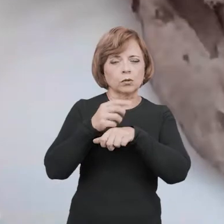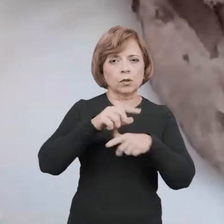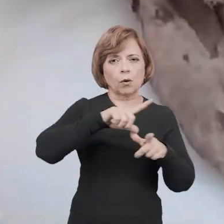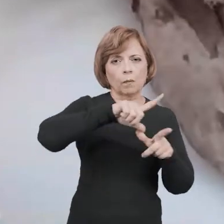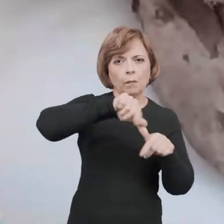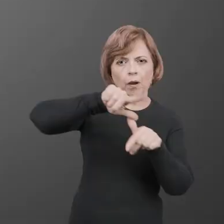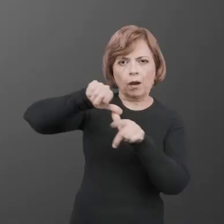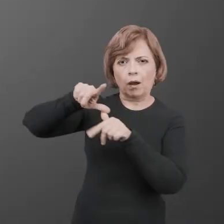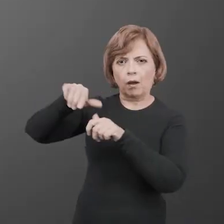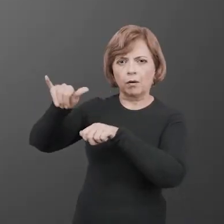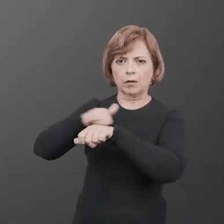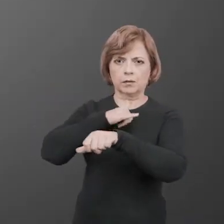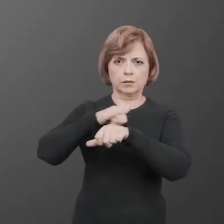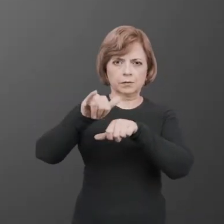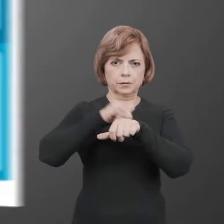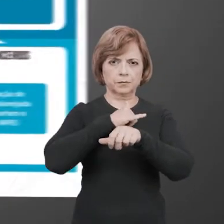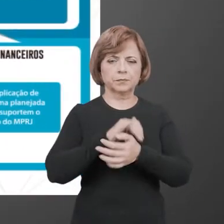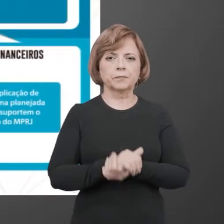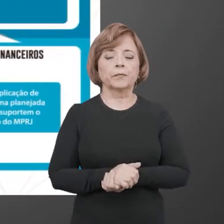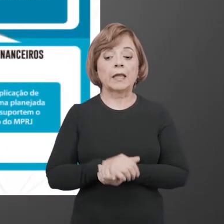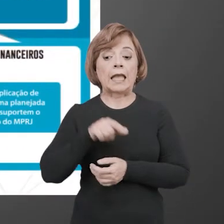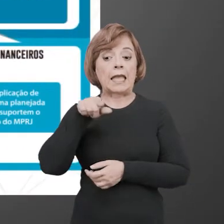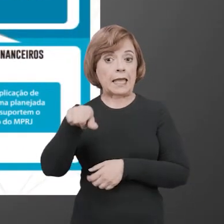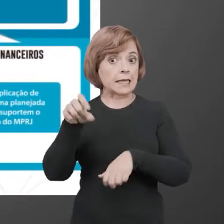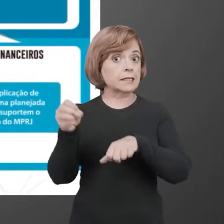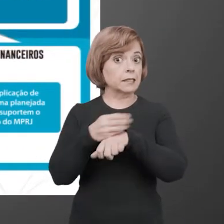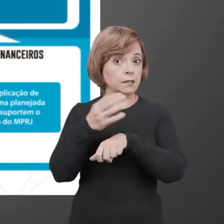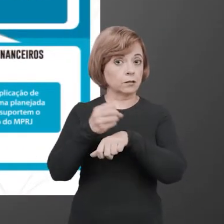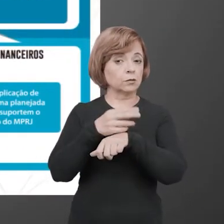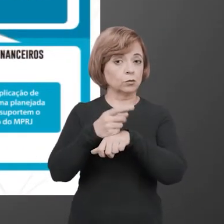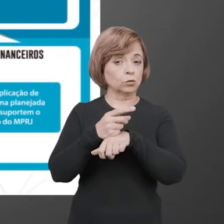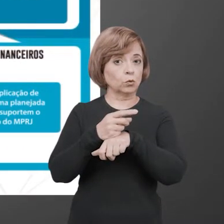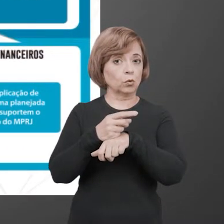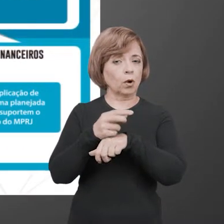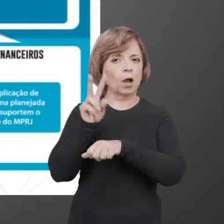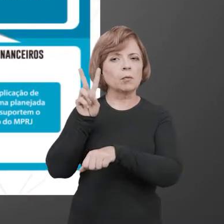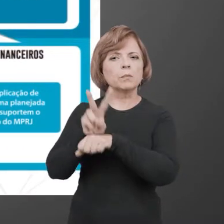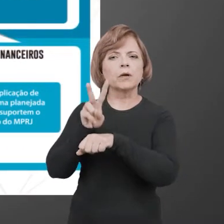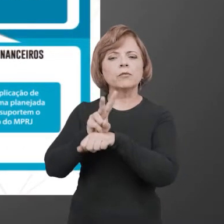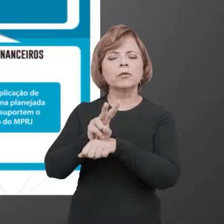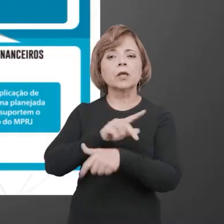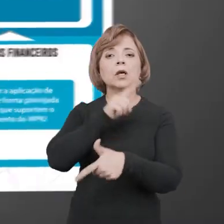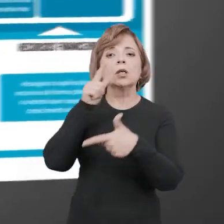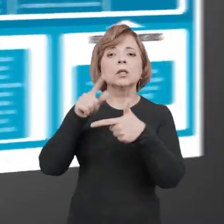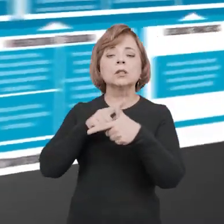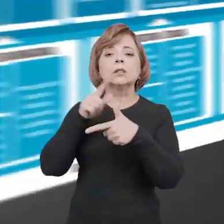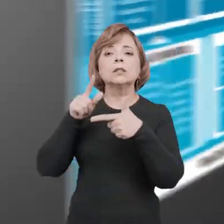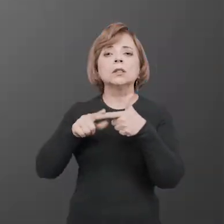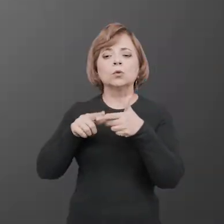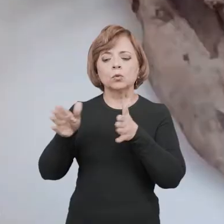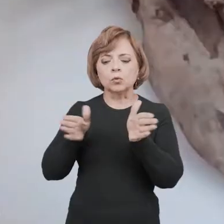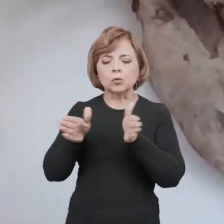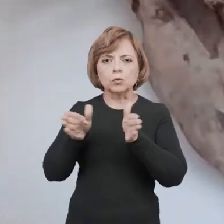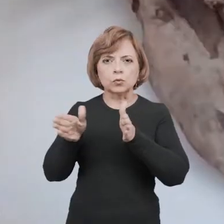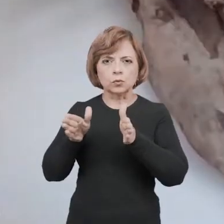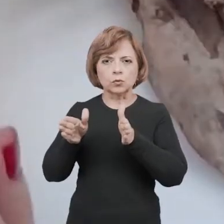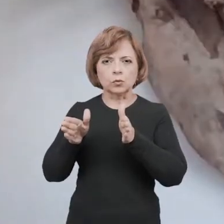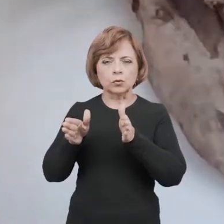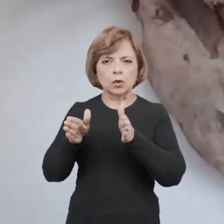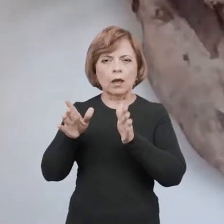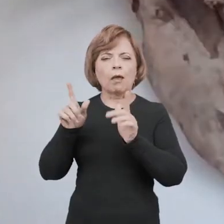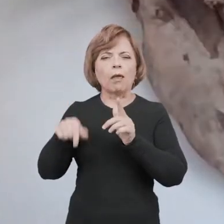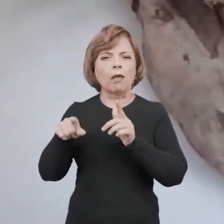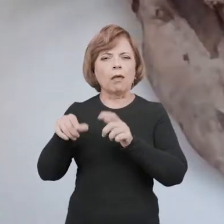atualização do mapa estratégico. E essa atualização previa, como segunda etapa, o que nós chamamos da